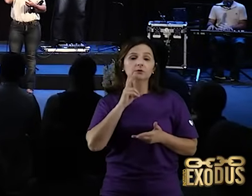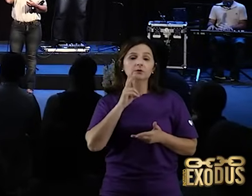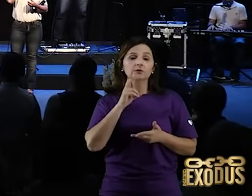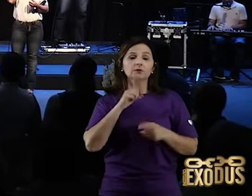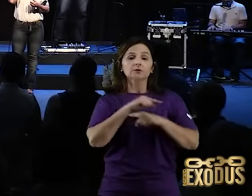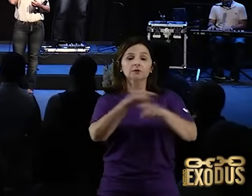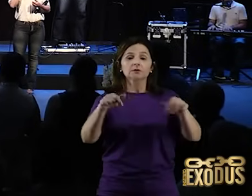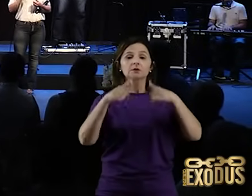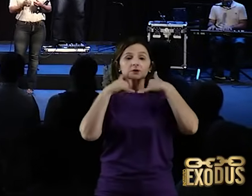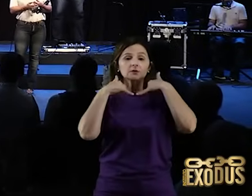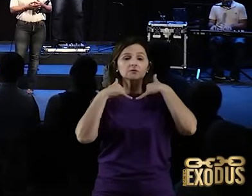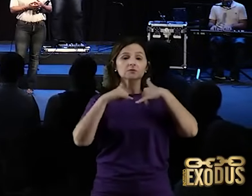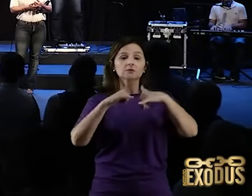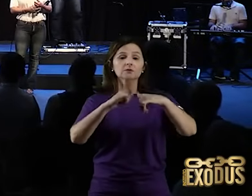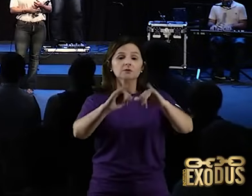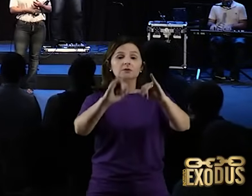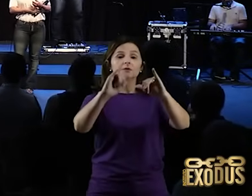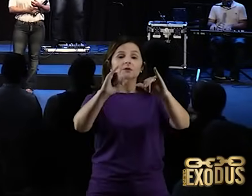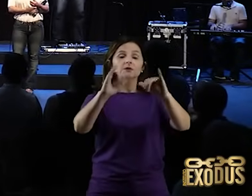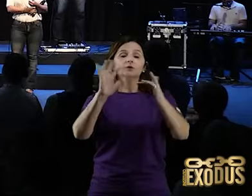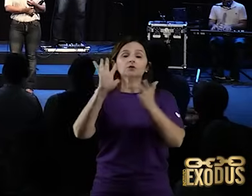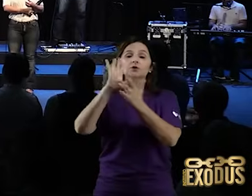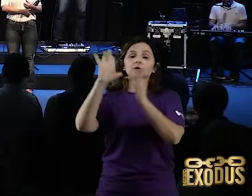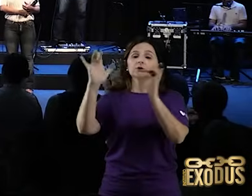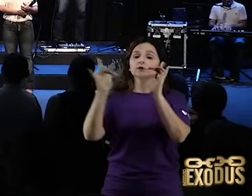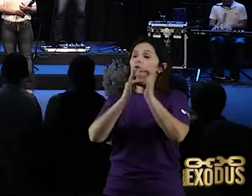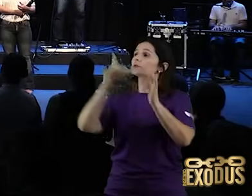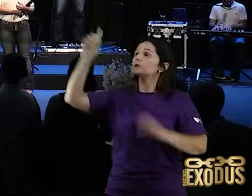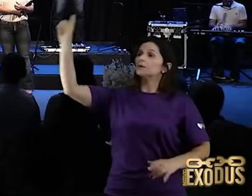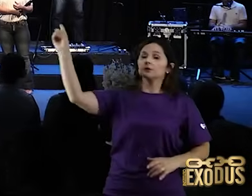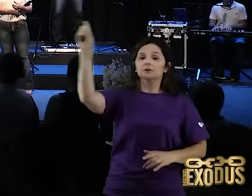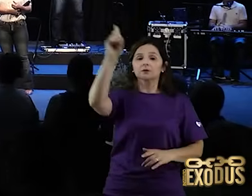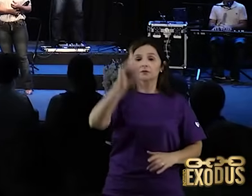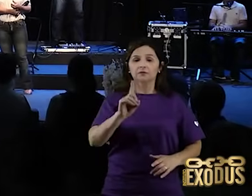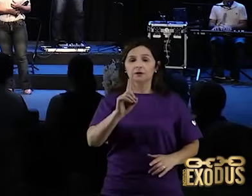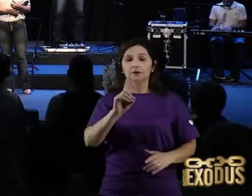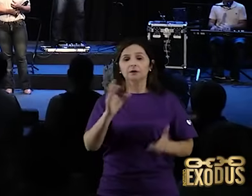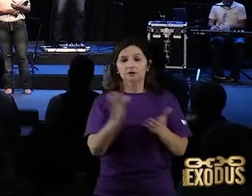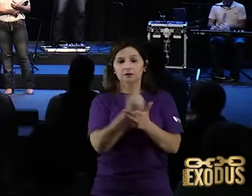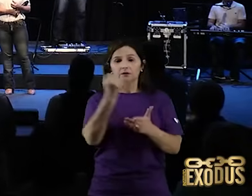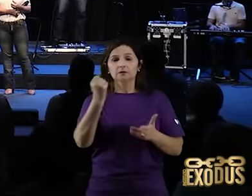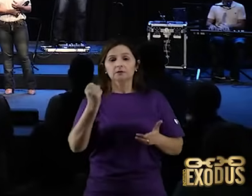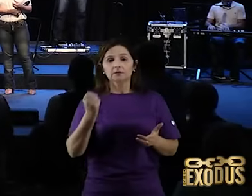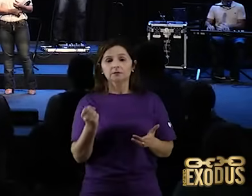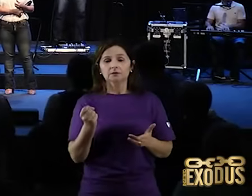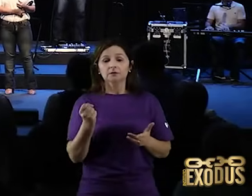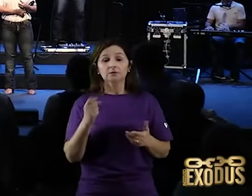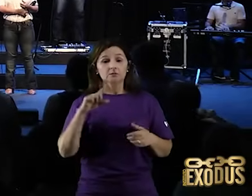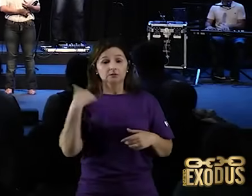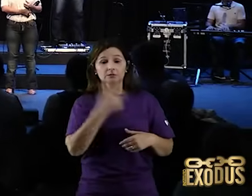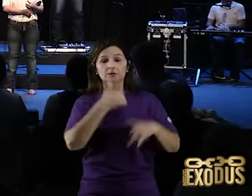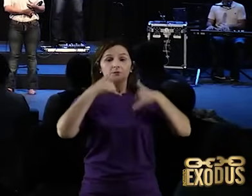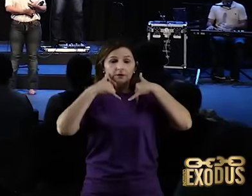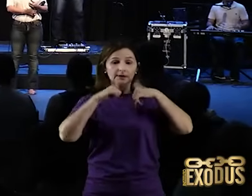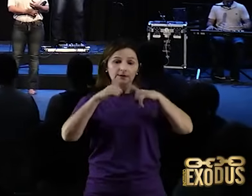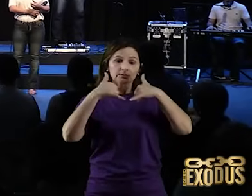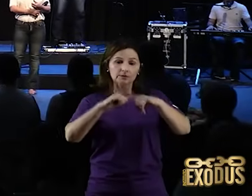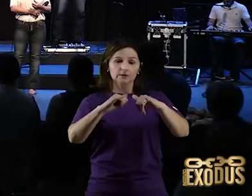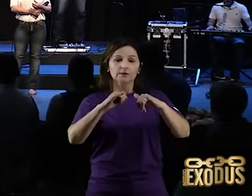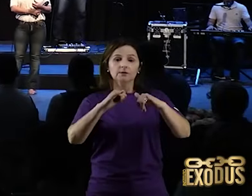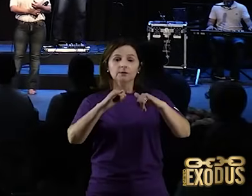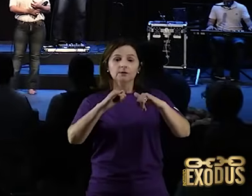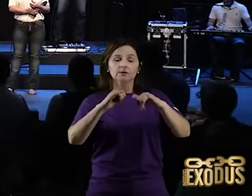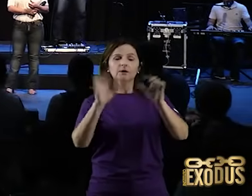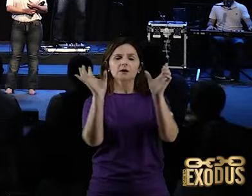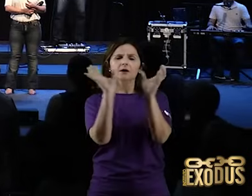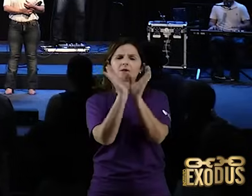anci a morte do Senhor até que ele vem vem cá nós estamos anunciando agora